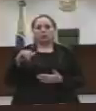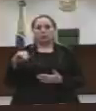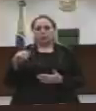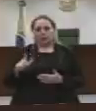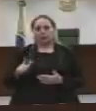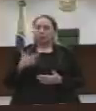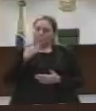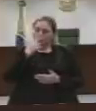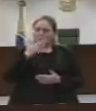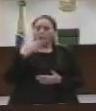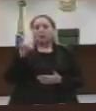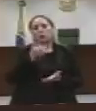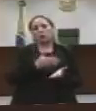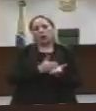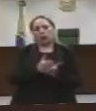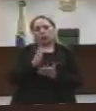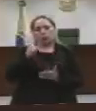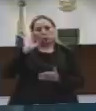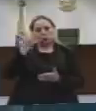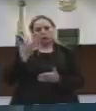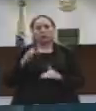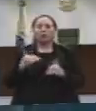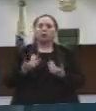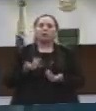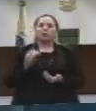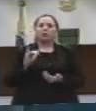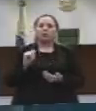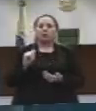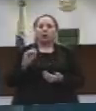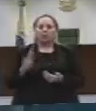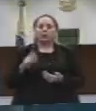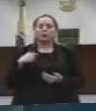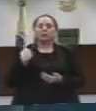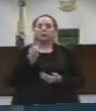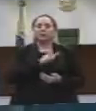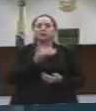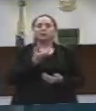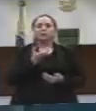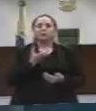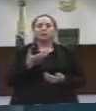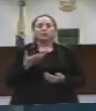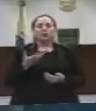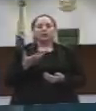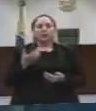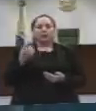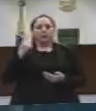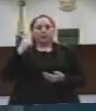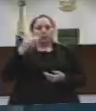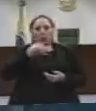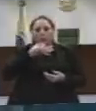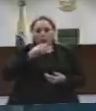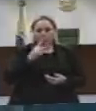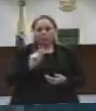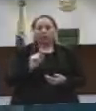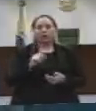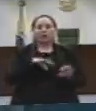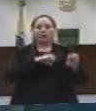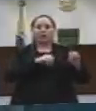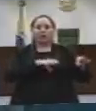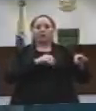caminho por isso que pelo iab sustentamos claramente deliberado em Assembleia de que o ensino religi nas escolas